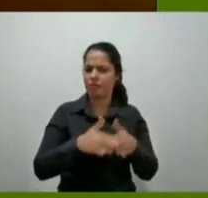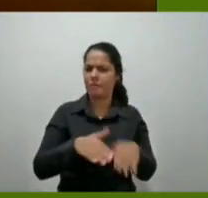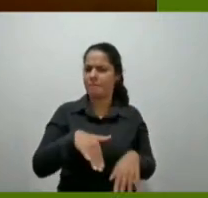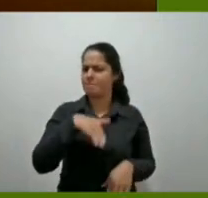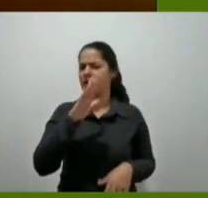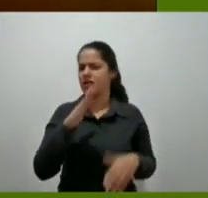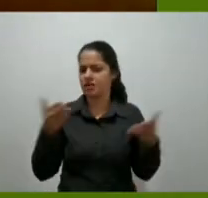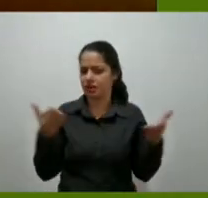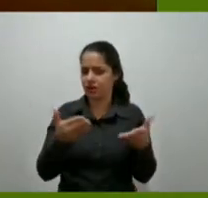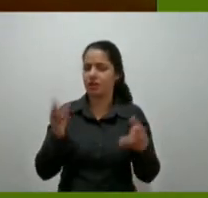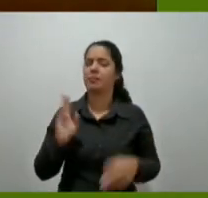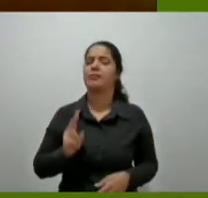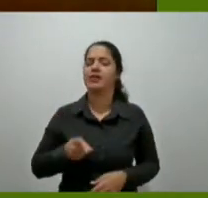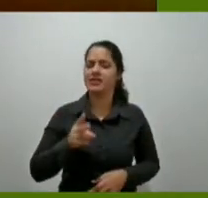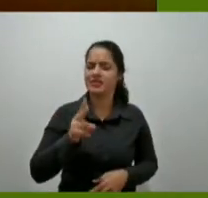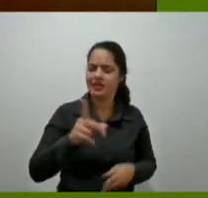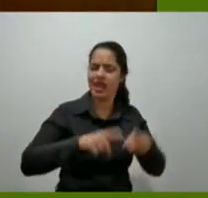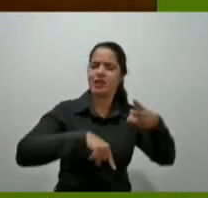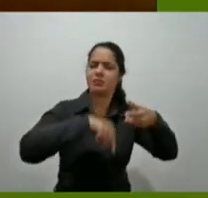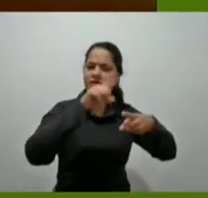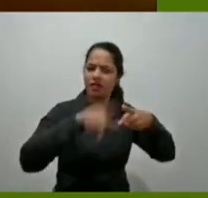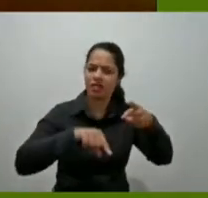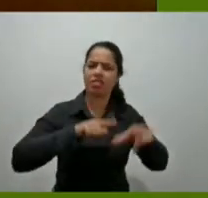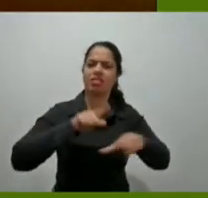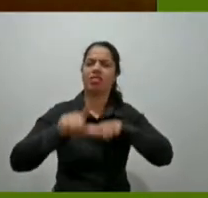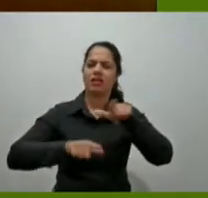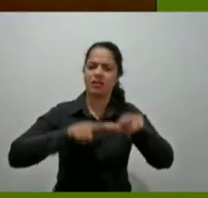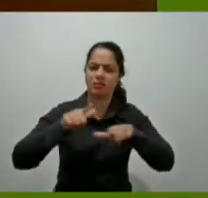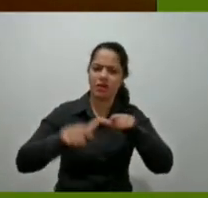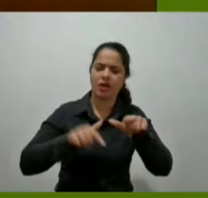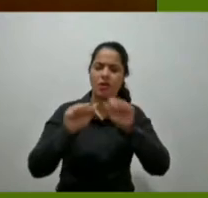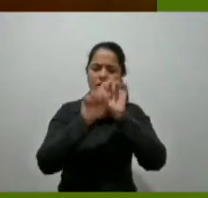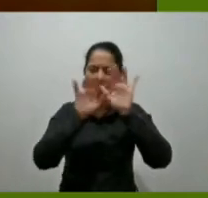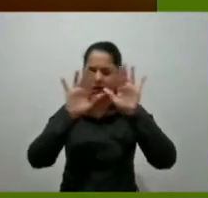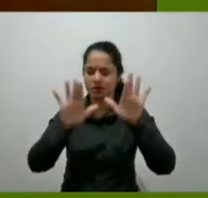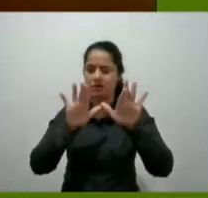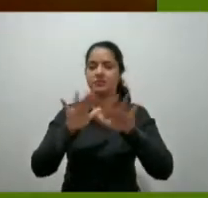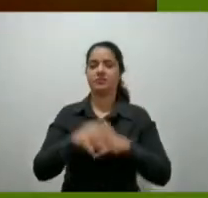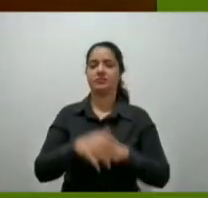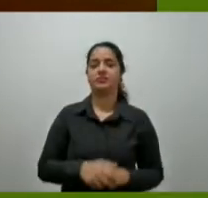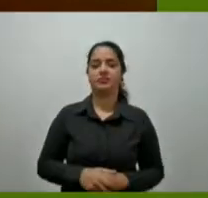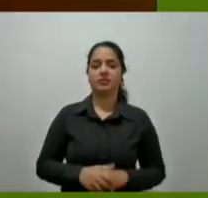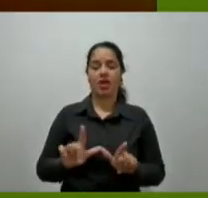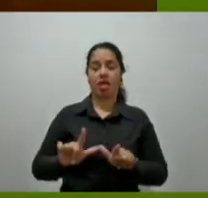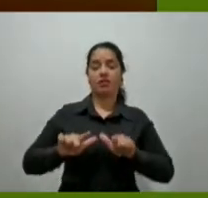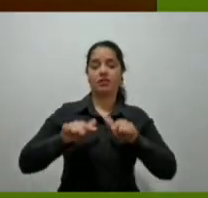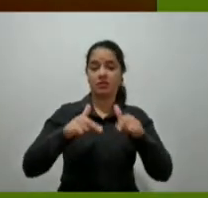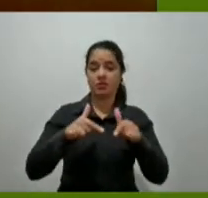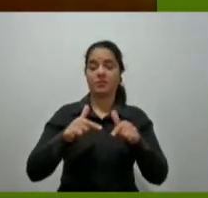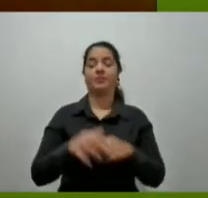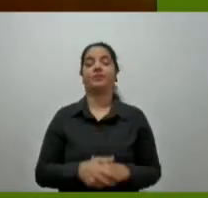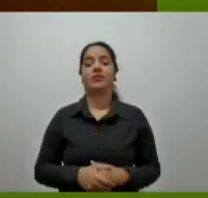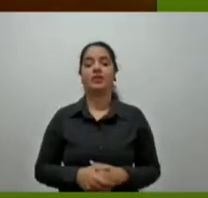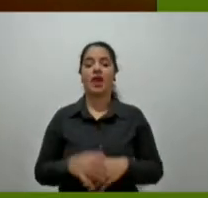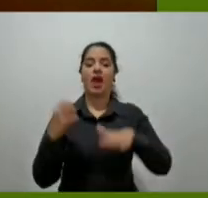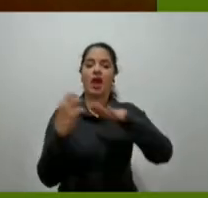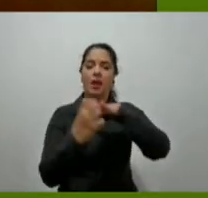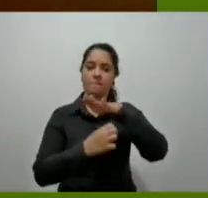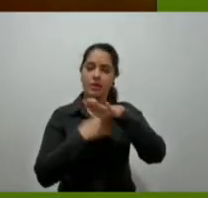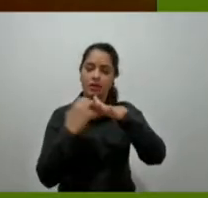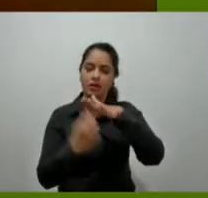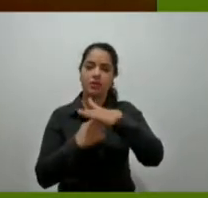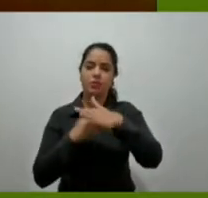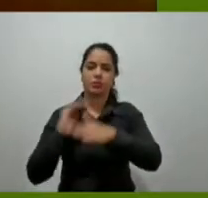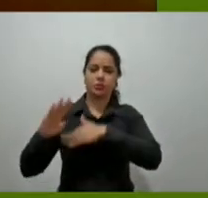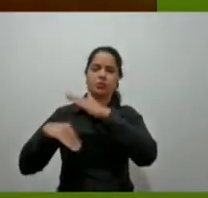forma de gestão, a nossa forma transparente de atuação. A empresa ela trabalha para o desenvolvimento, né,